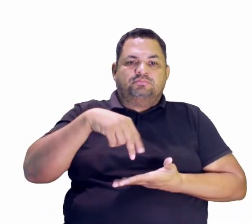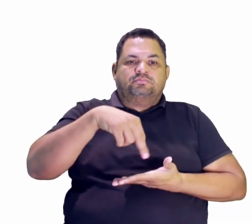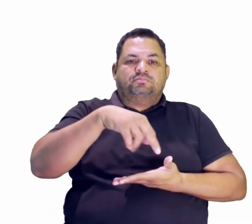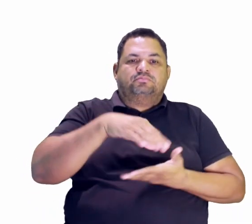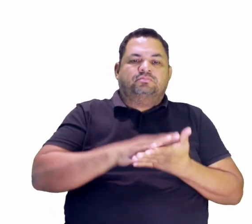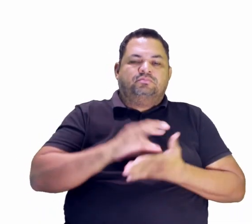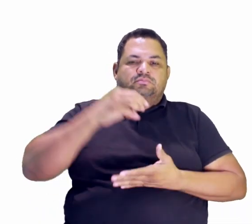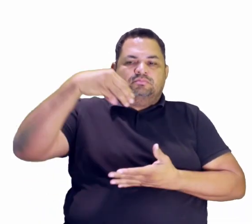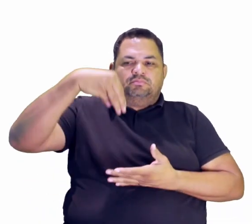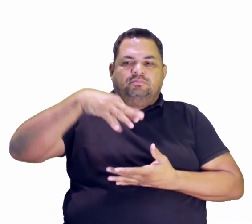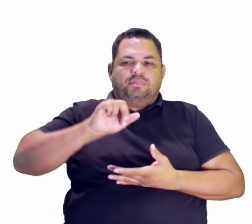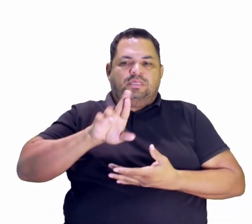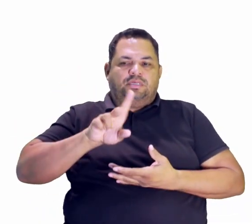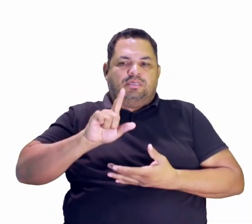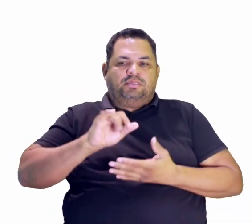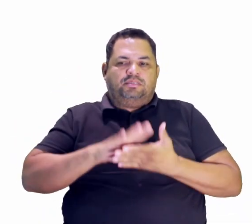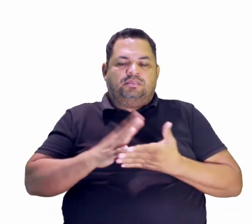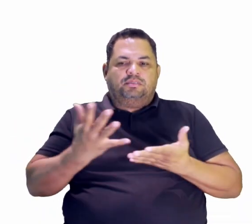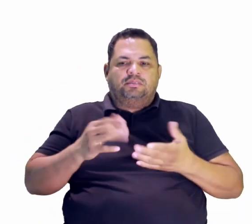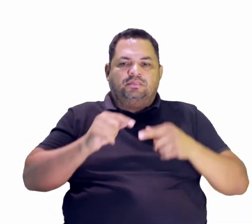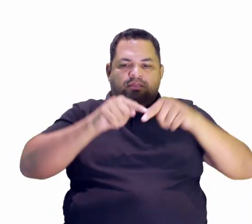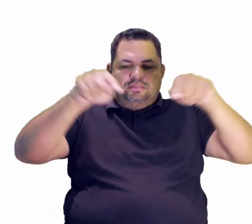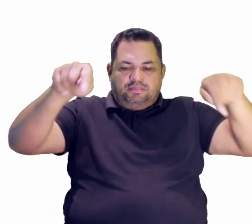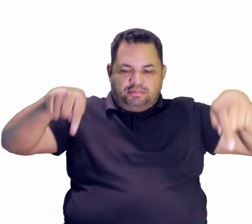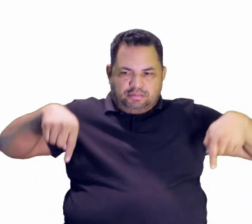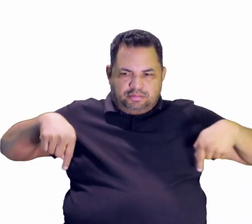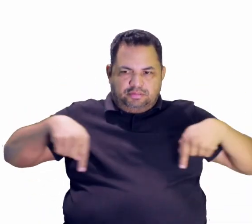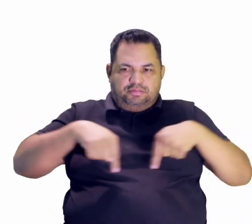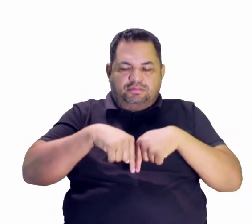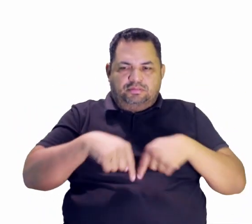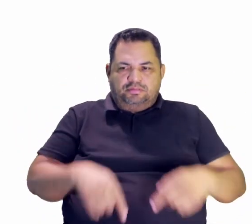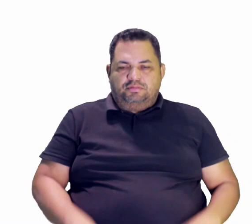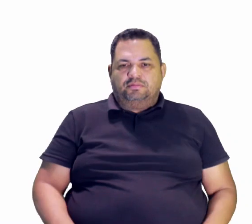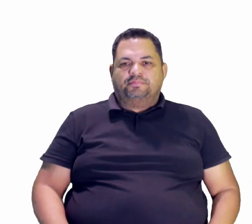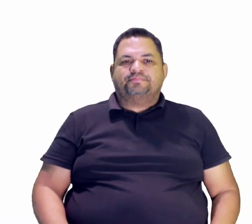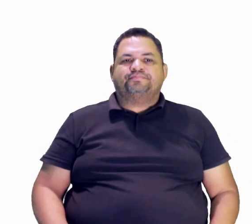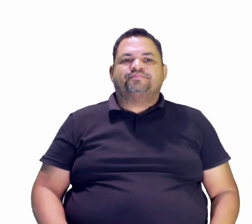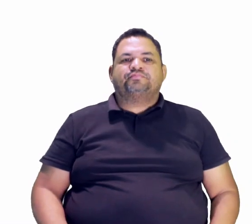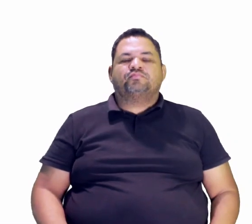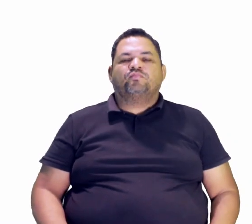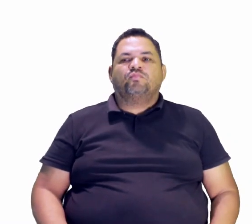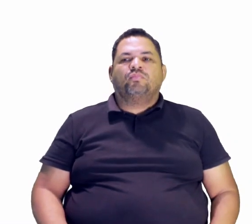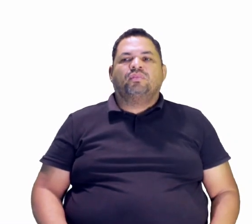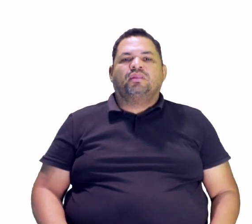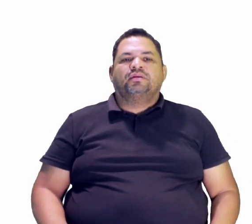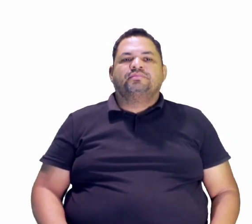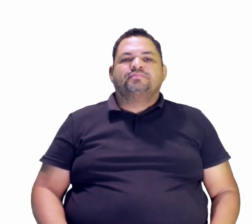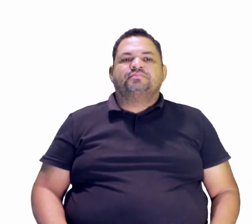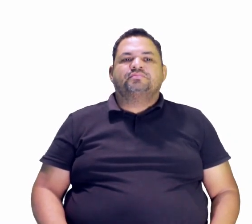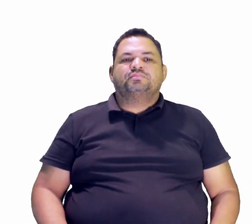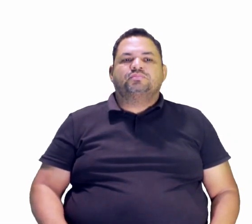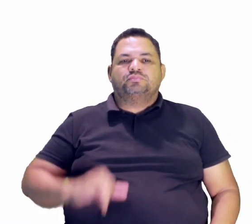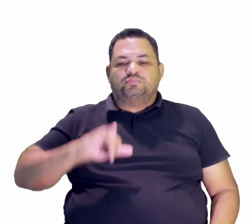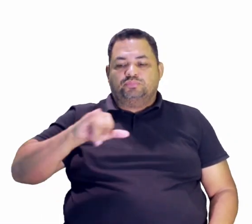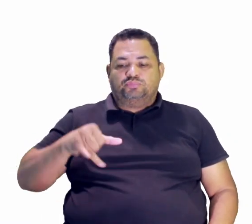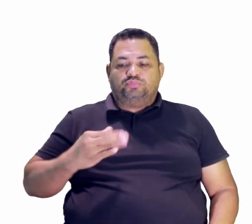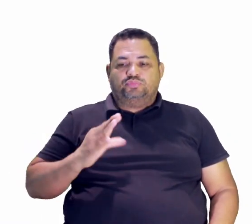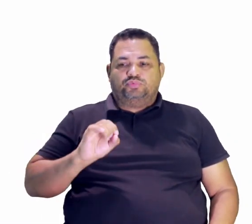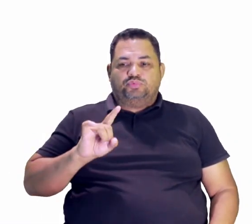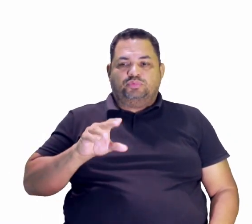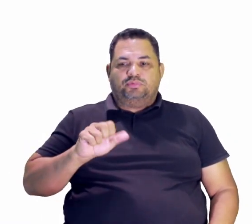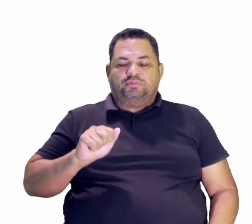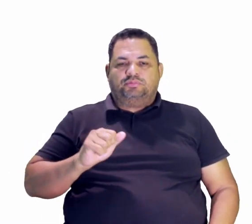pela Maria dentro desse centro do campo de futebol. O João, ele